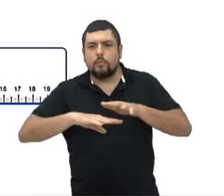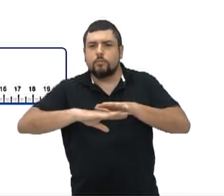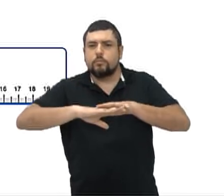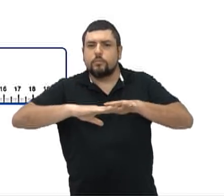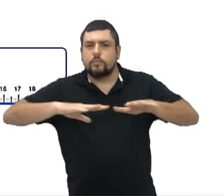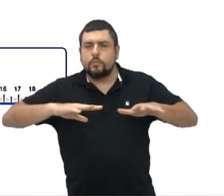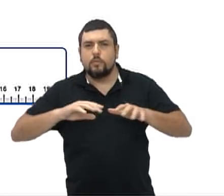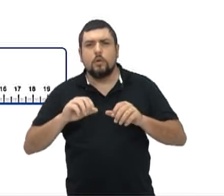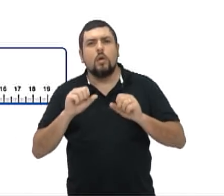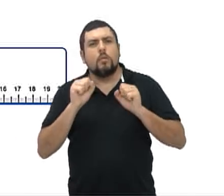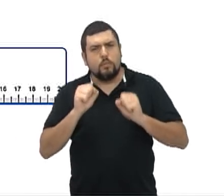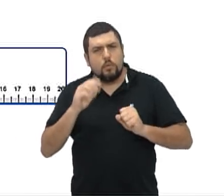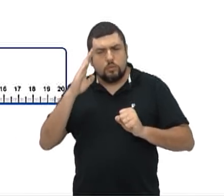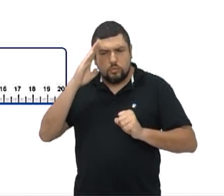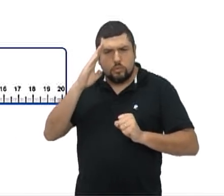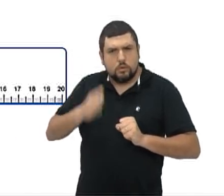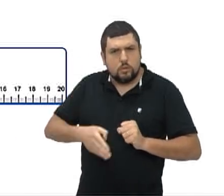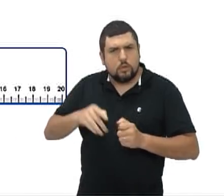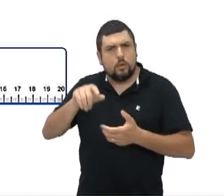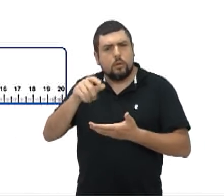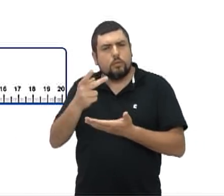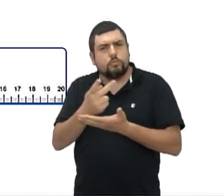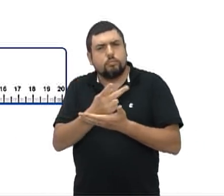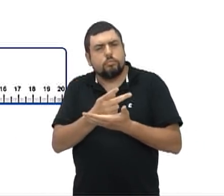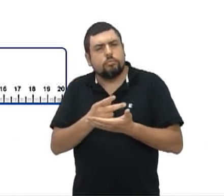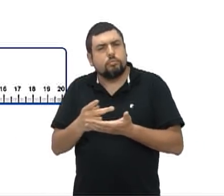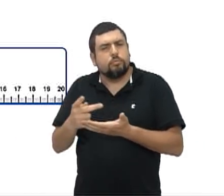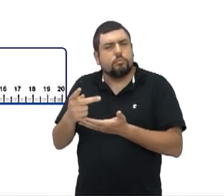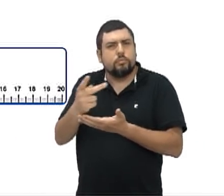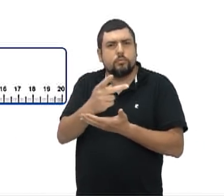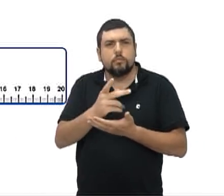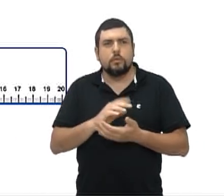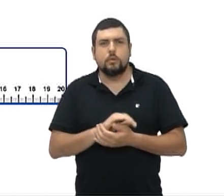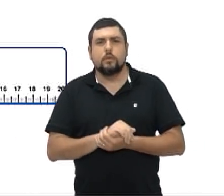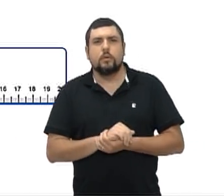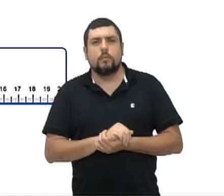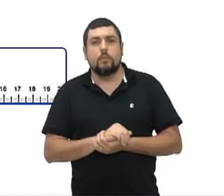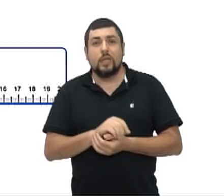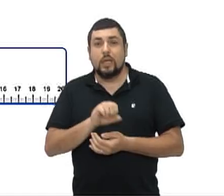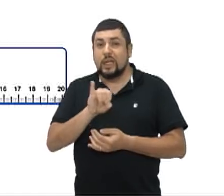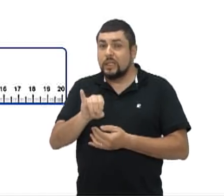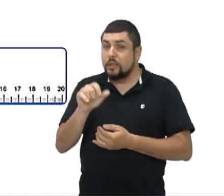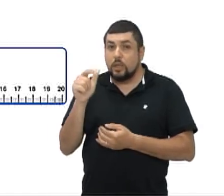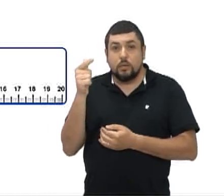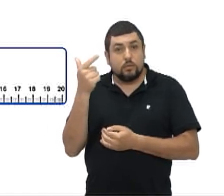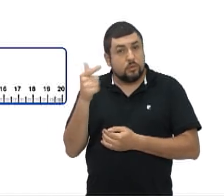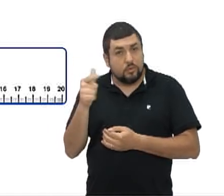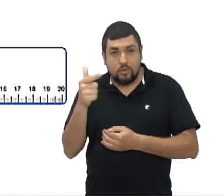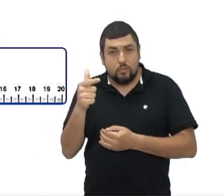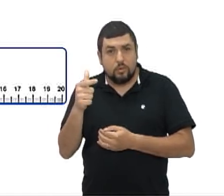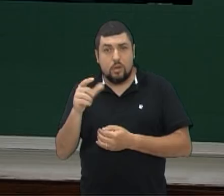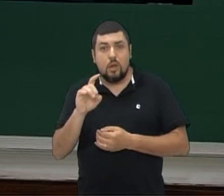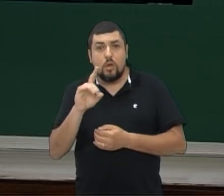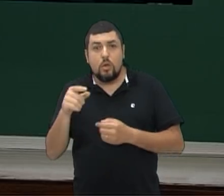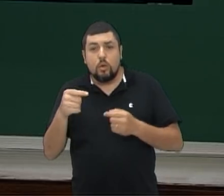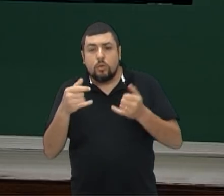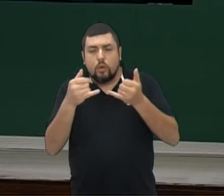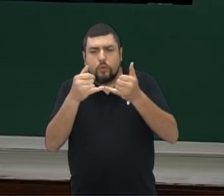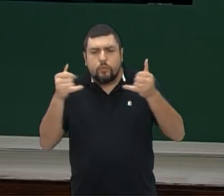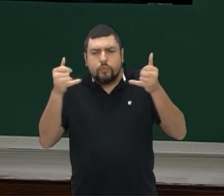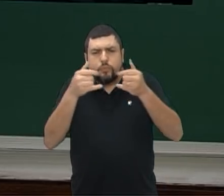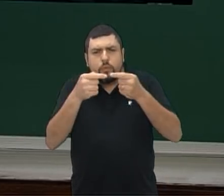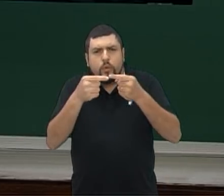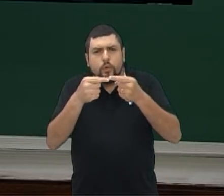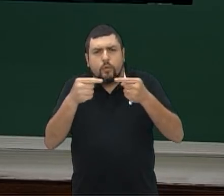fazer direto nele, tá? Não precisa desenhar a malha quadriculada. Quem não tem o caderno quadriculado, pode pegar uma